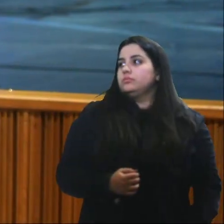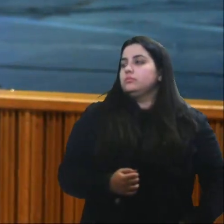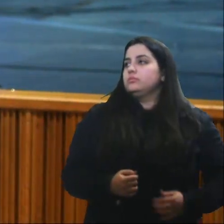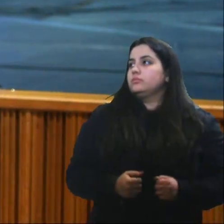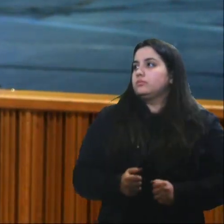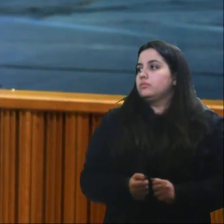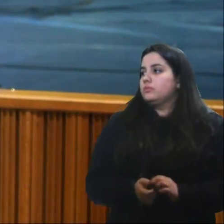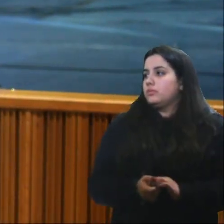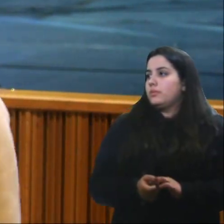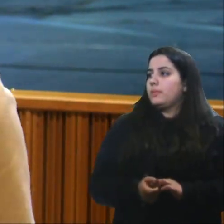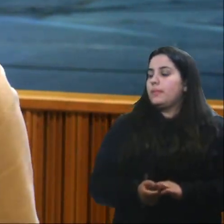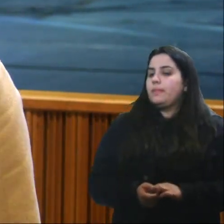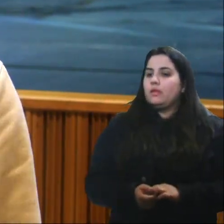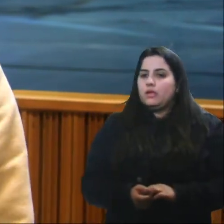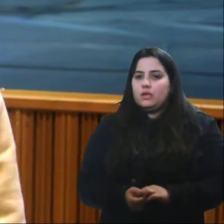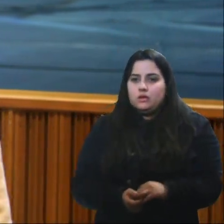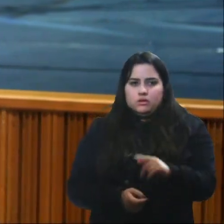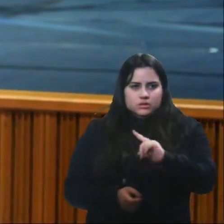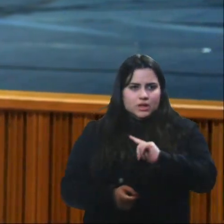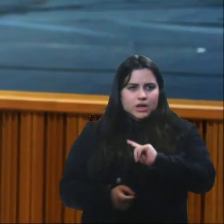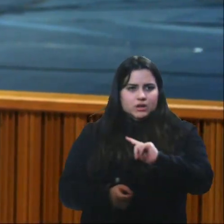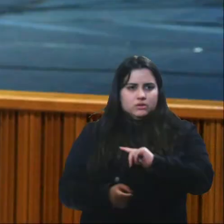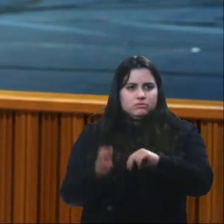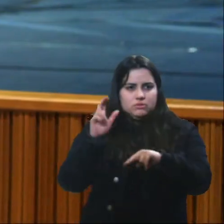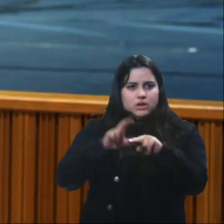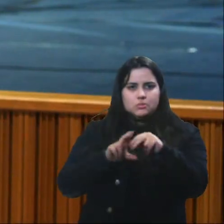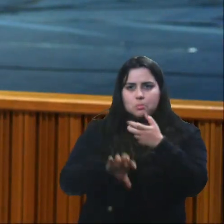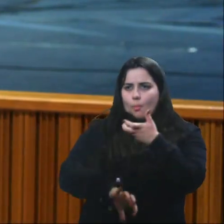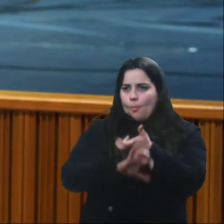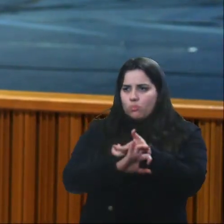Tem uma cadeira vazia na tua fileira? Olha aí.